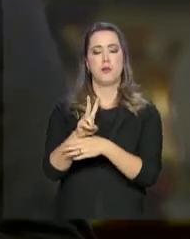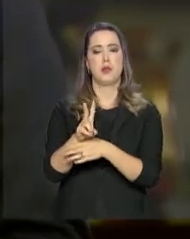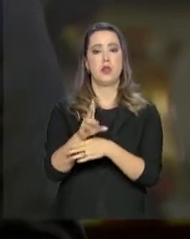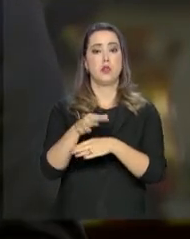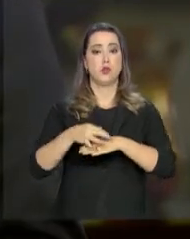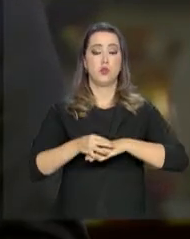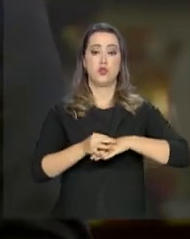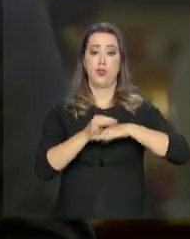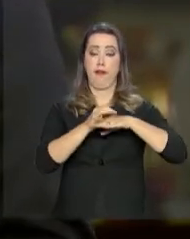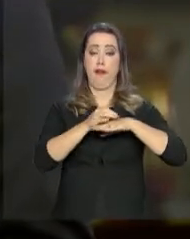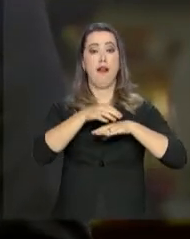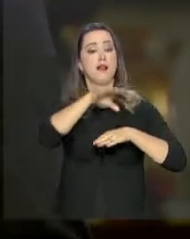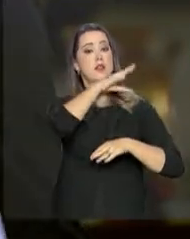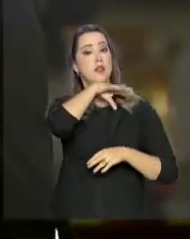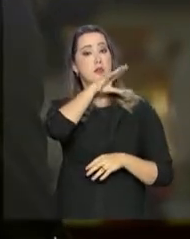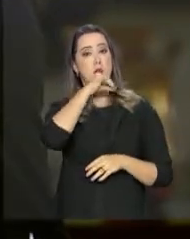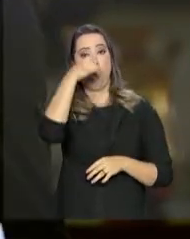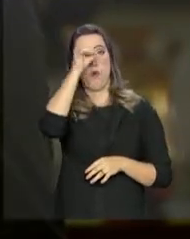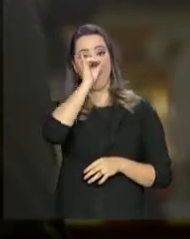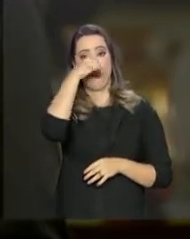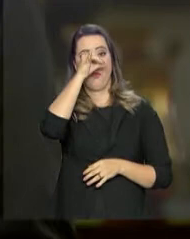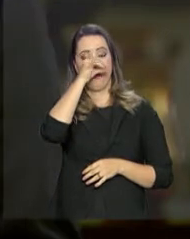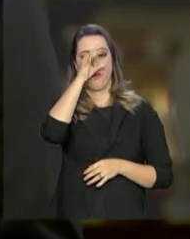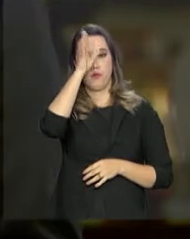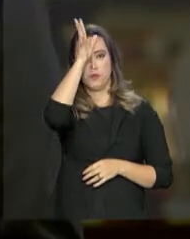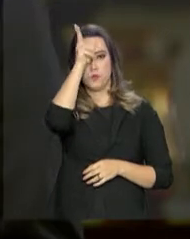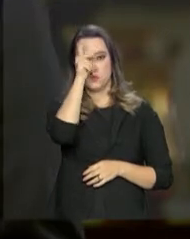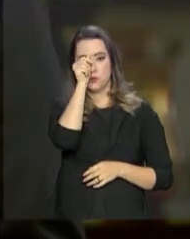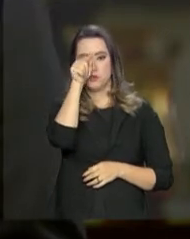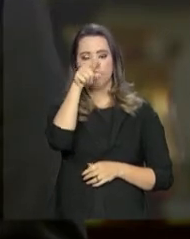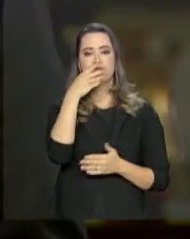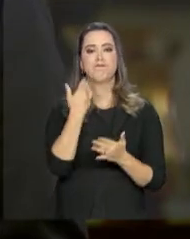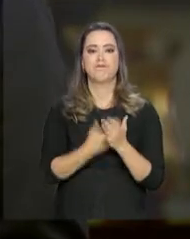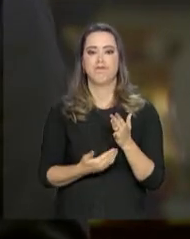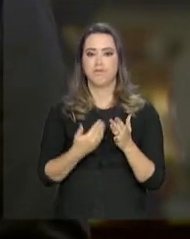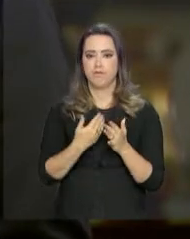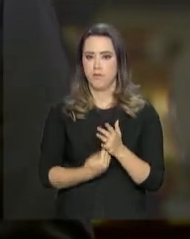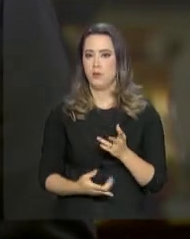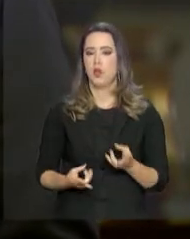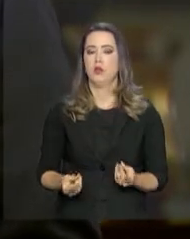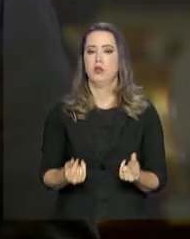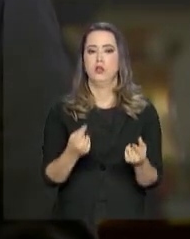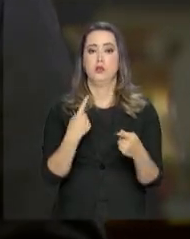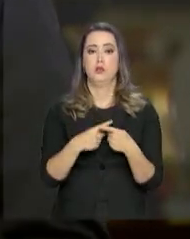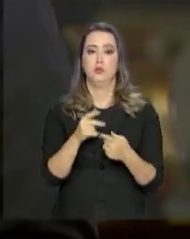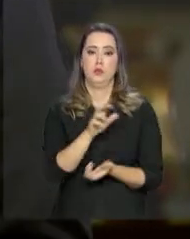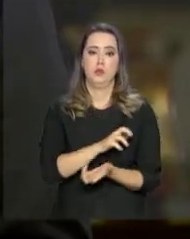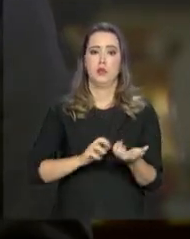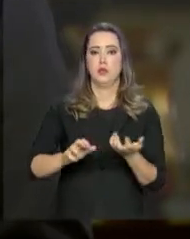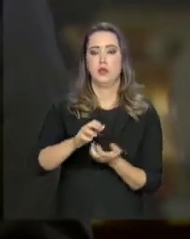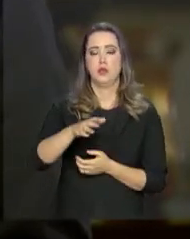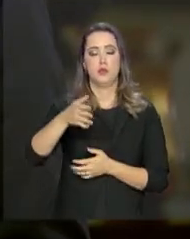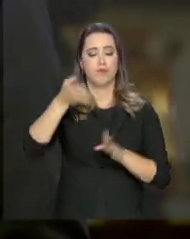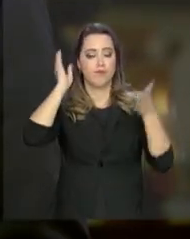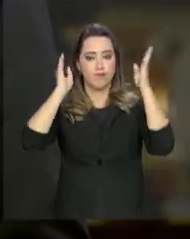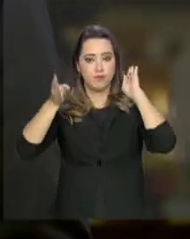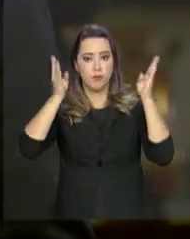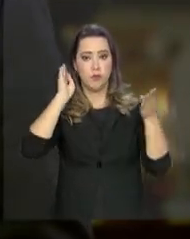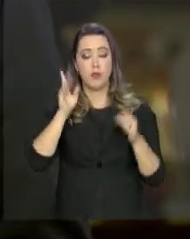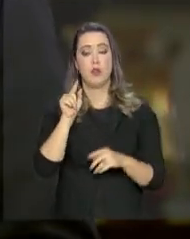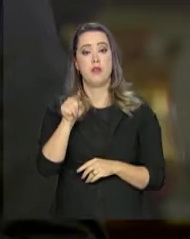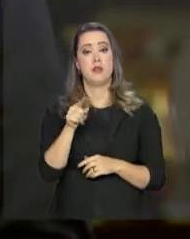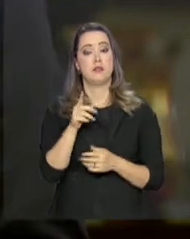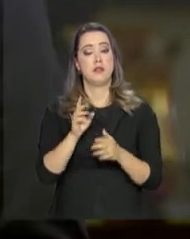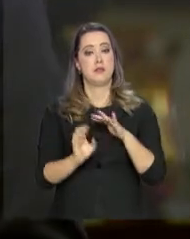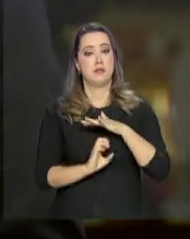de frangos e suínos, que foram as mais afetadas pela greve dos caminhoneiros. Essas empresas vão ter um prazo